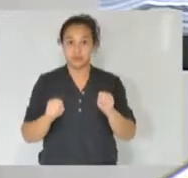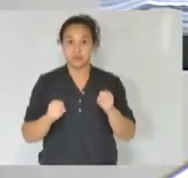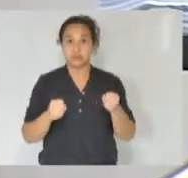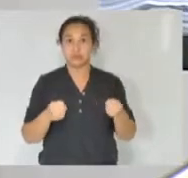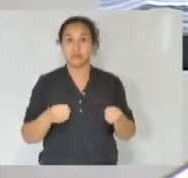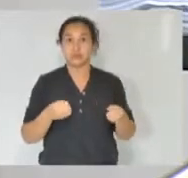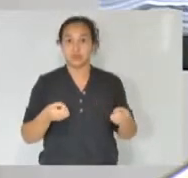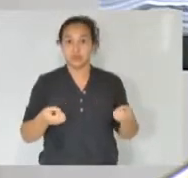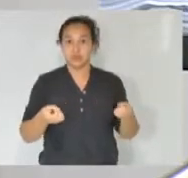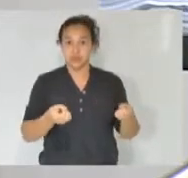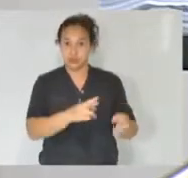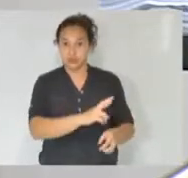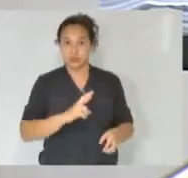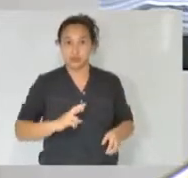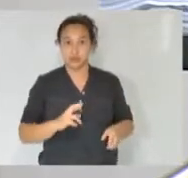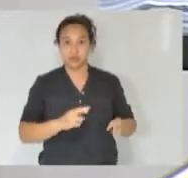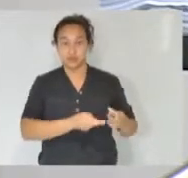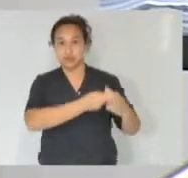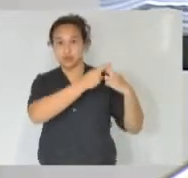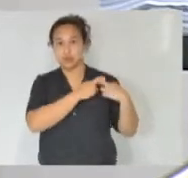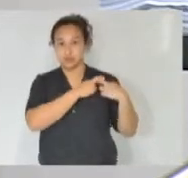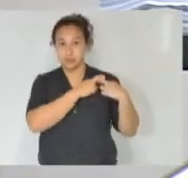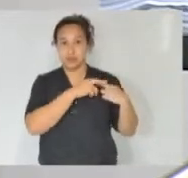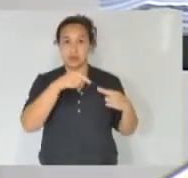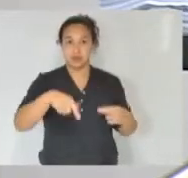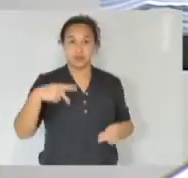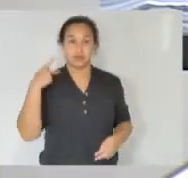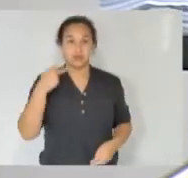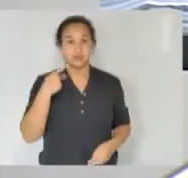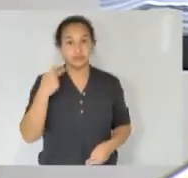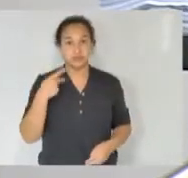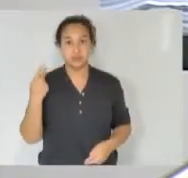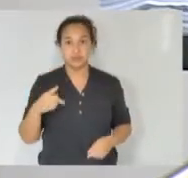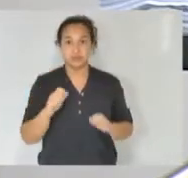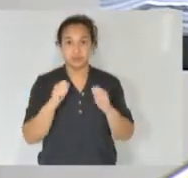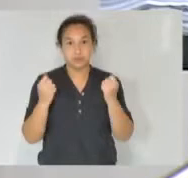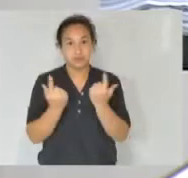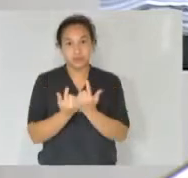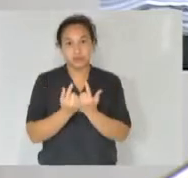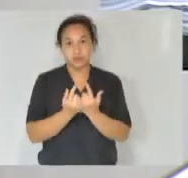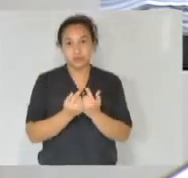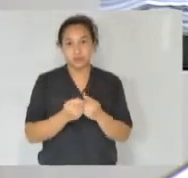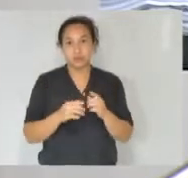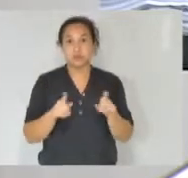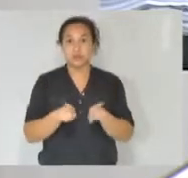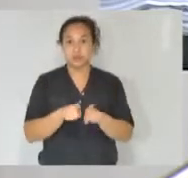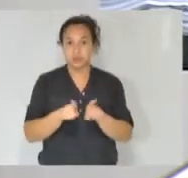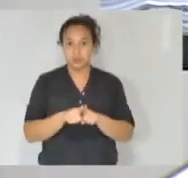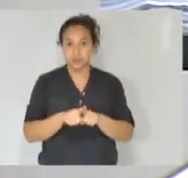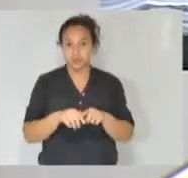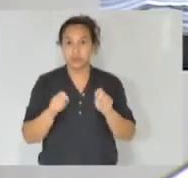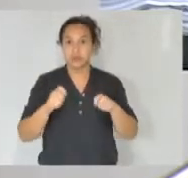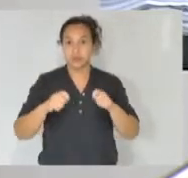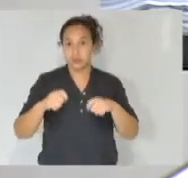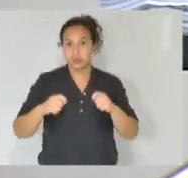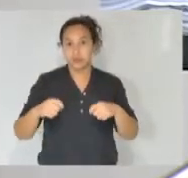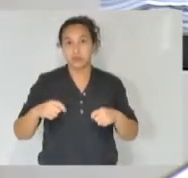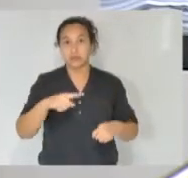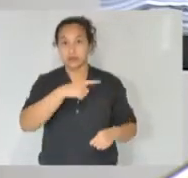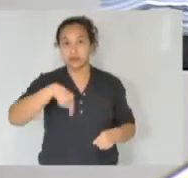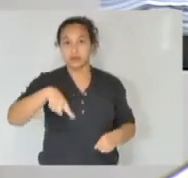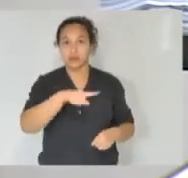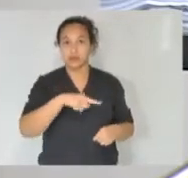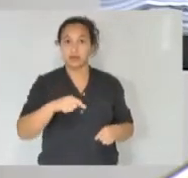a responsabilidade tanto para dentro do Parlamento, como nós teremos a oportunidade de fazer com